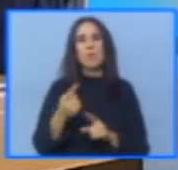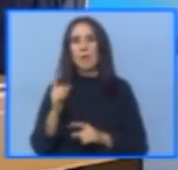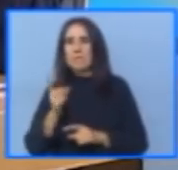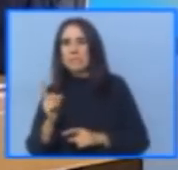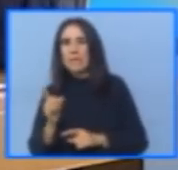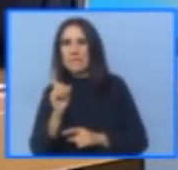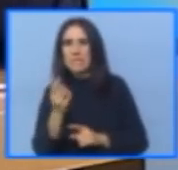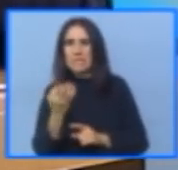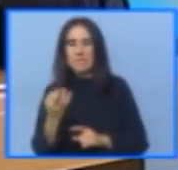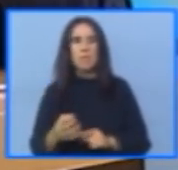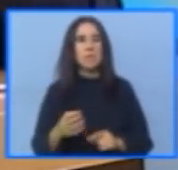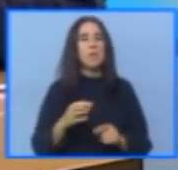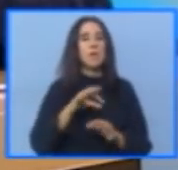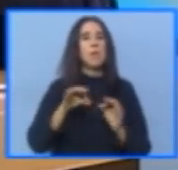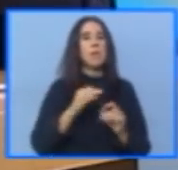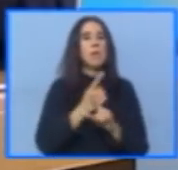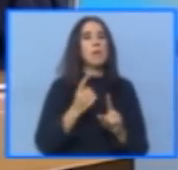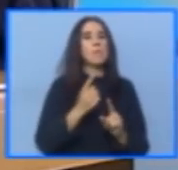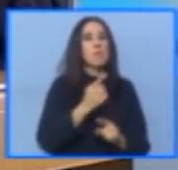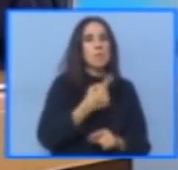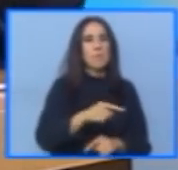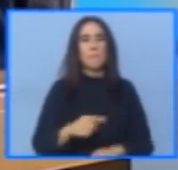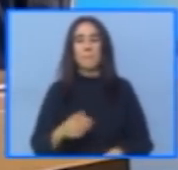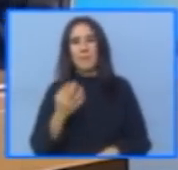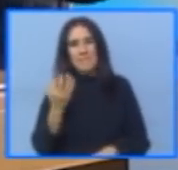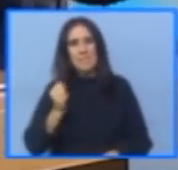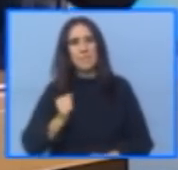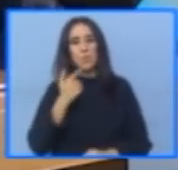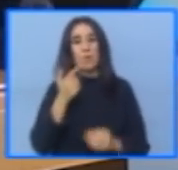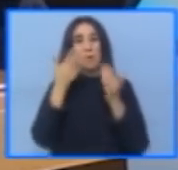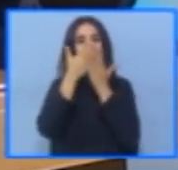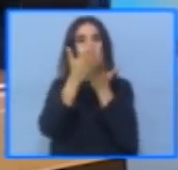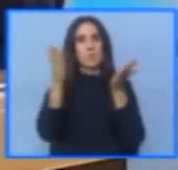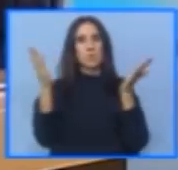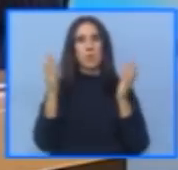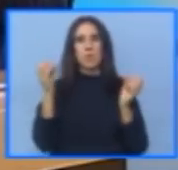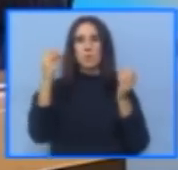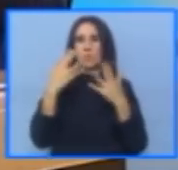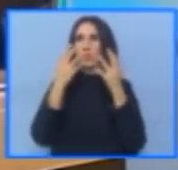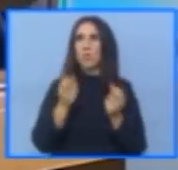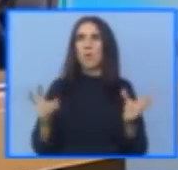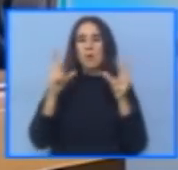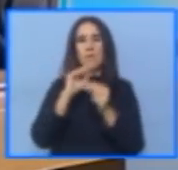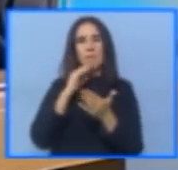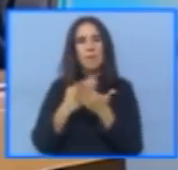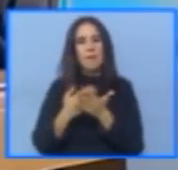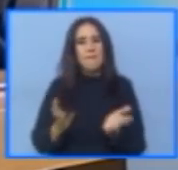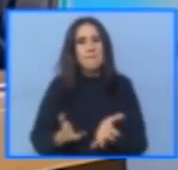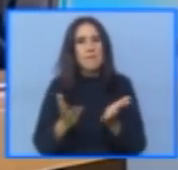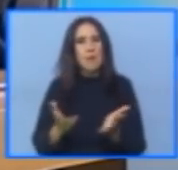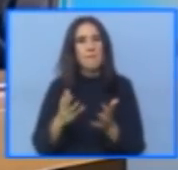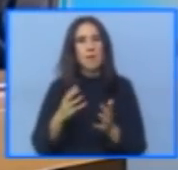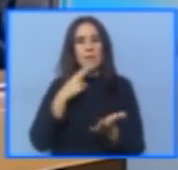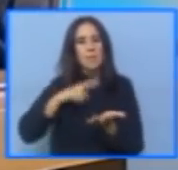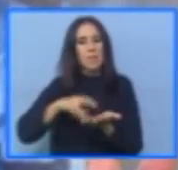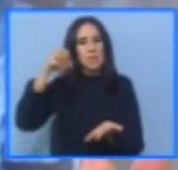por que exatamente. Mas ainda aí, quando eu digo, e é essa, o alargar do horizonte desta luz nova que vai provocar, que vai iluminar essa